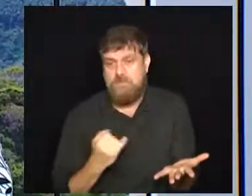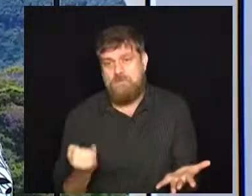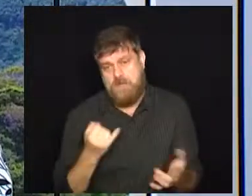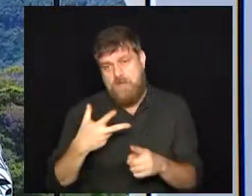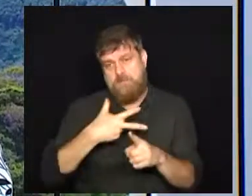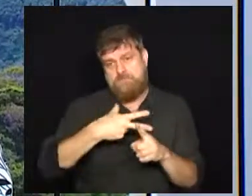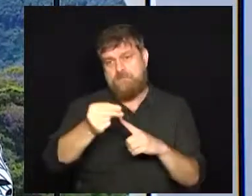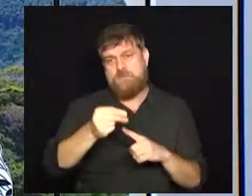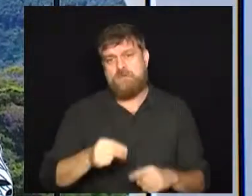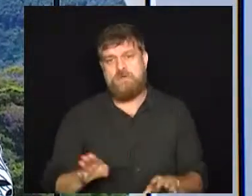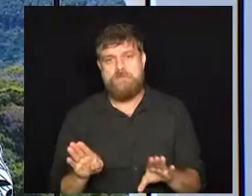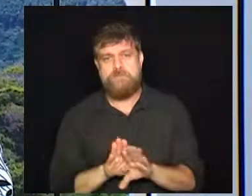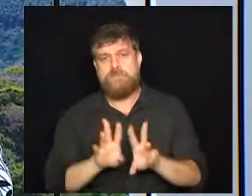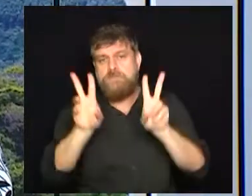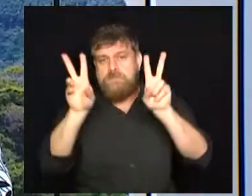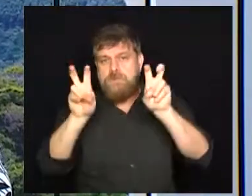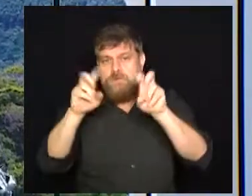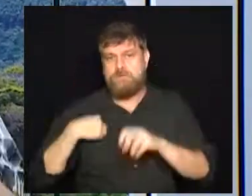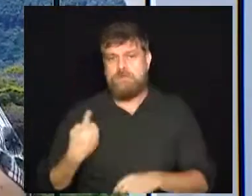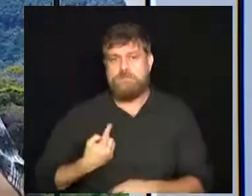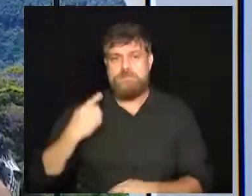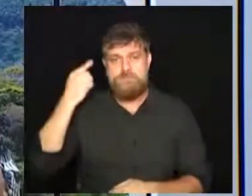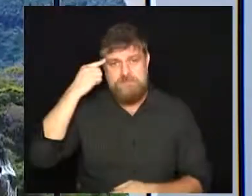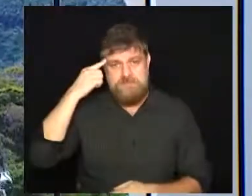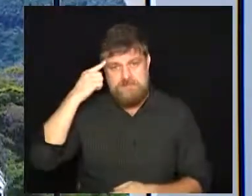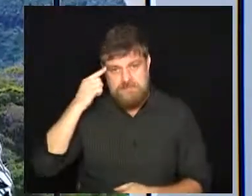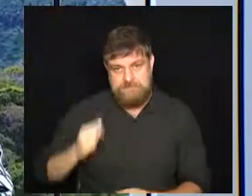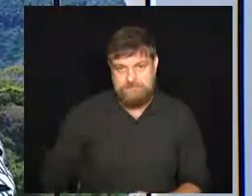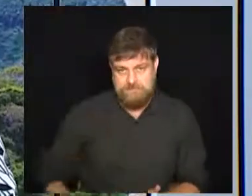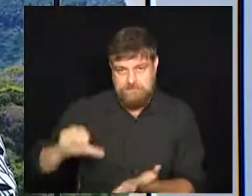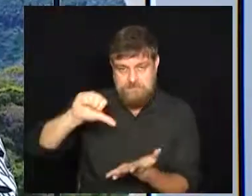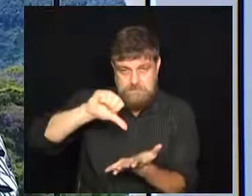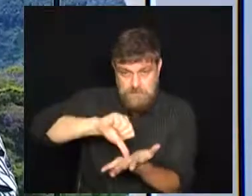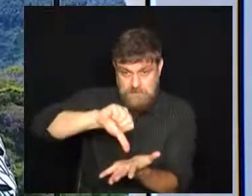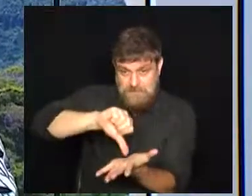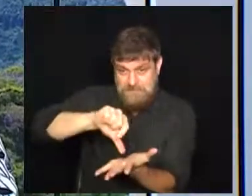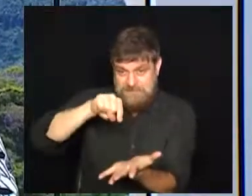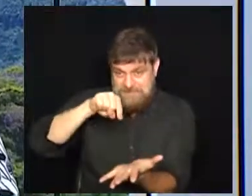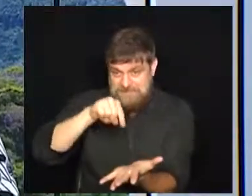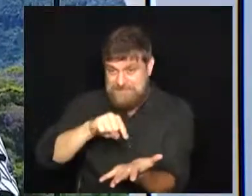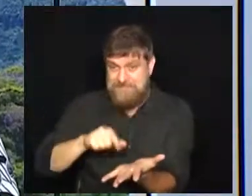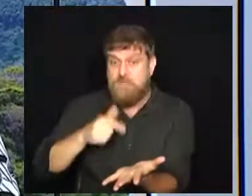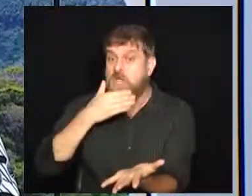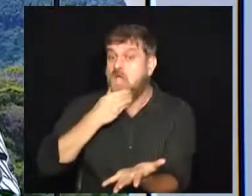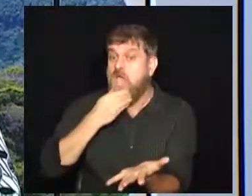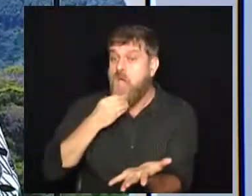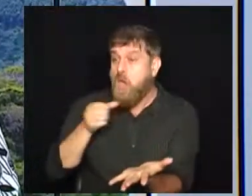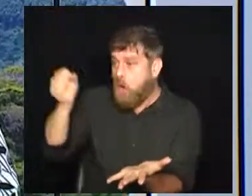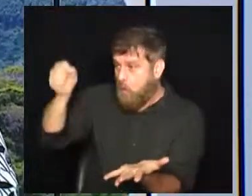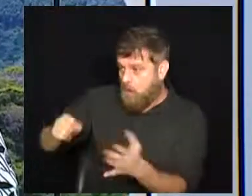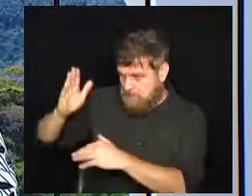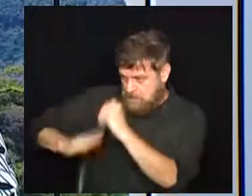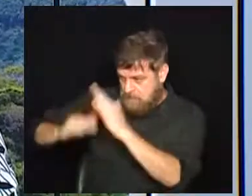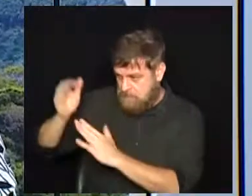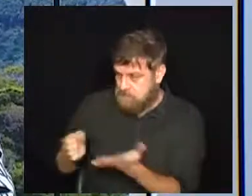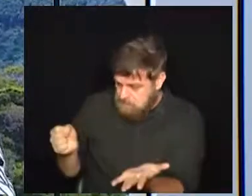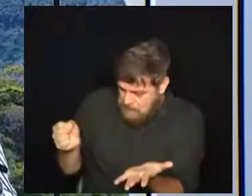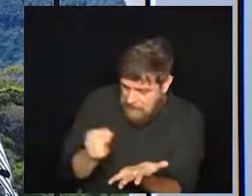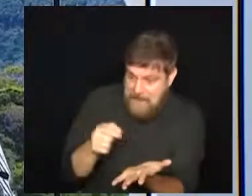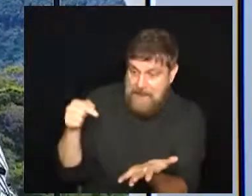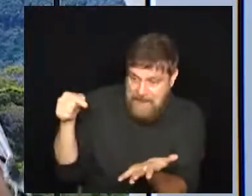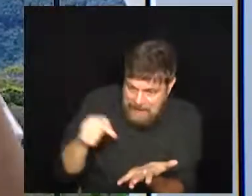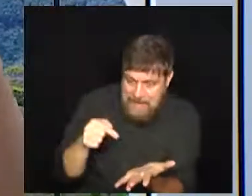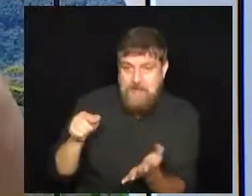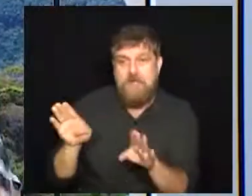Com relação ao Centro de Reestruturação do Homem Autor de Violência Doméstica, violência